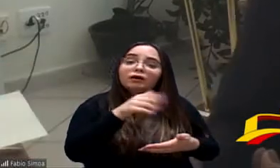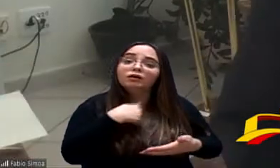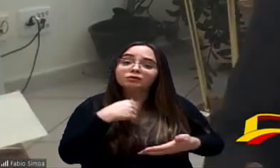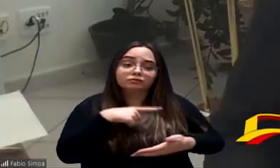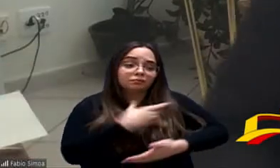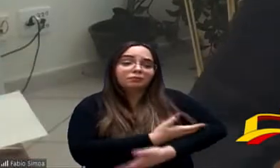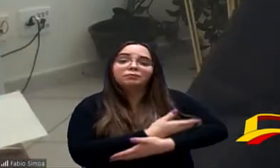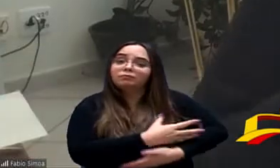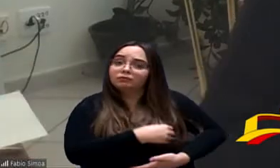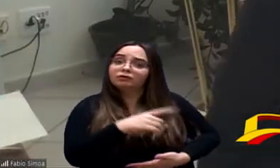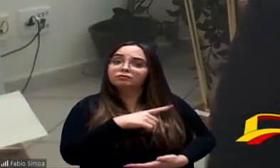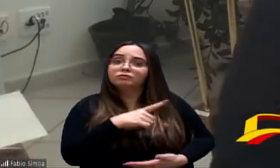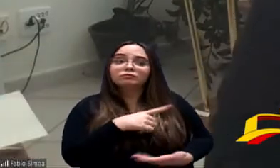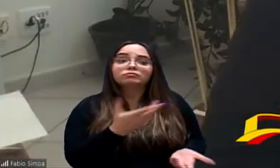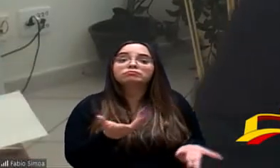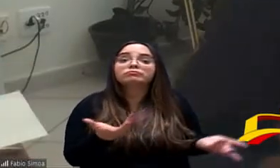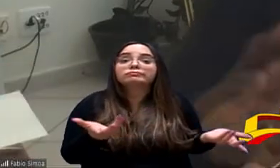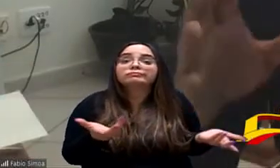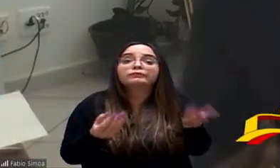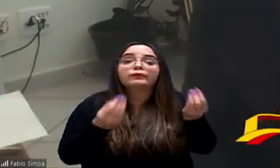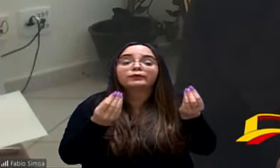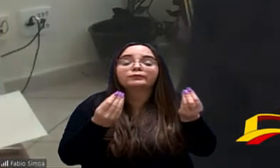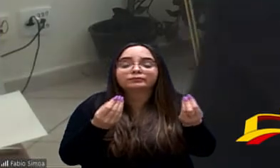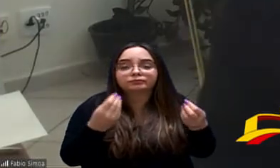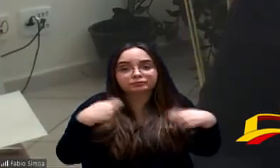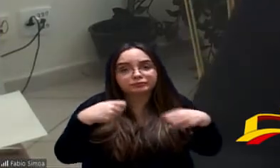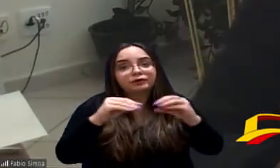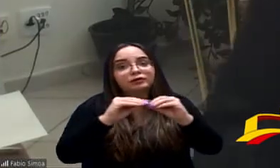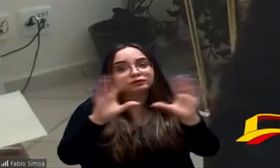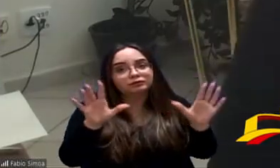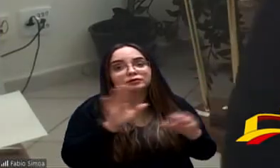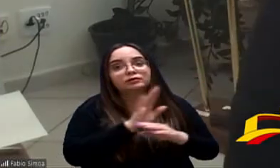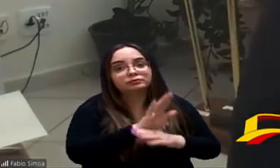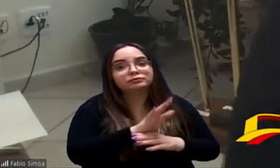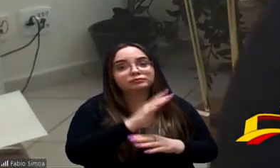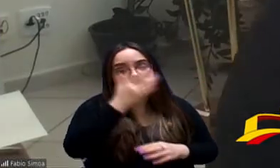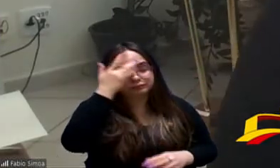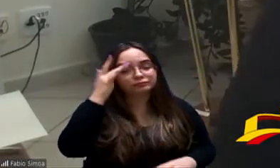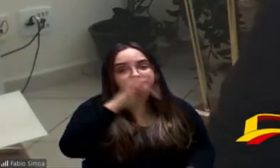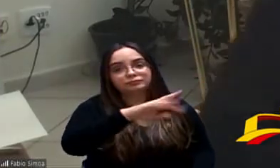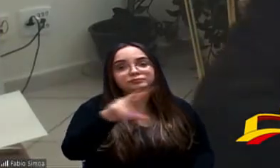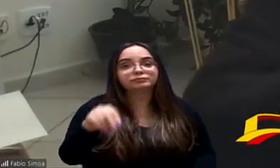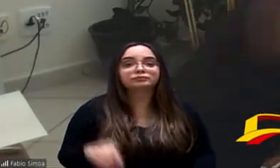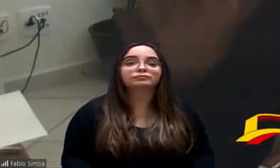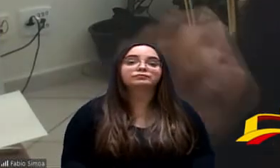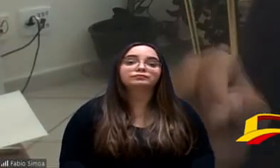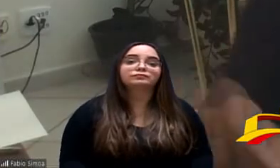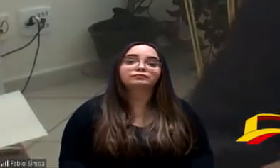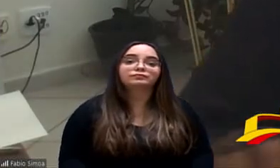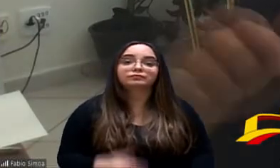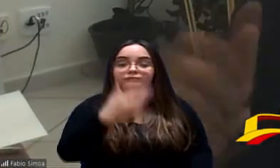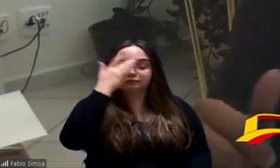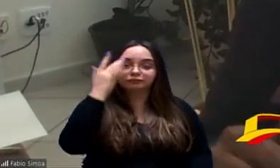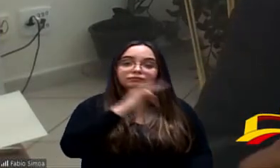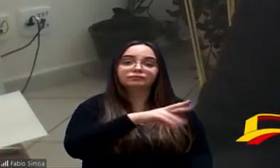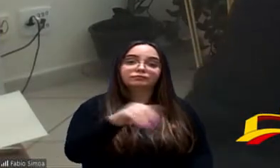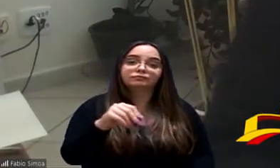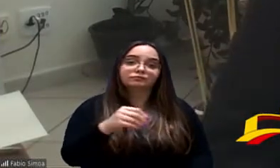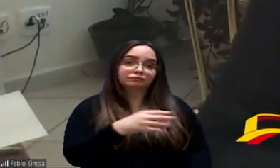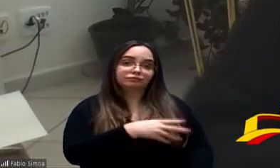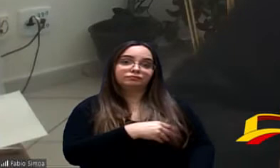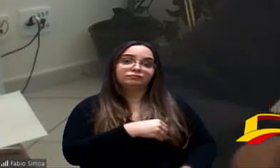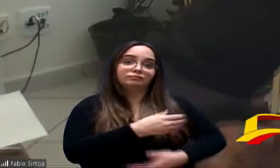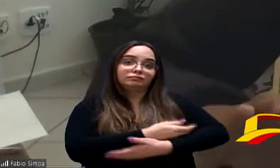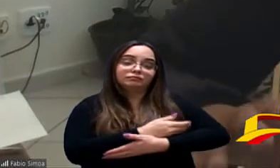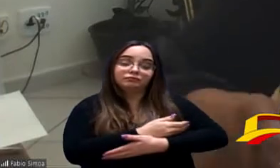idade. Então, é importante esclarecer isso para a população, passar isso para a população, porque as lactantes, elas estão saindo de casa, elas não